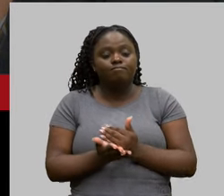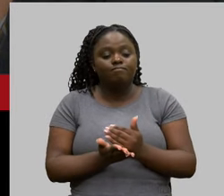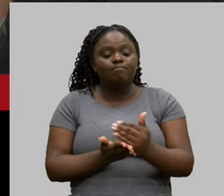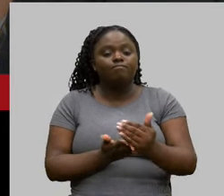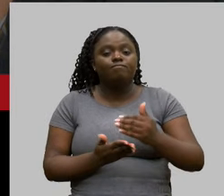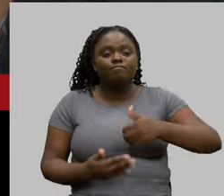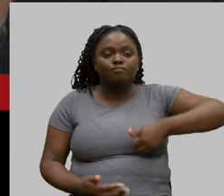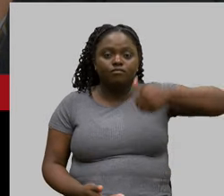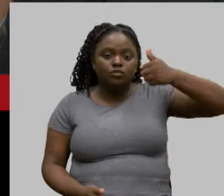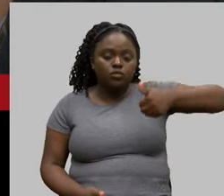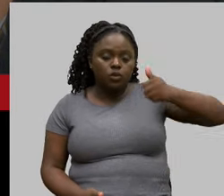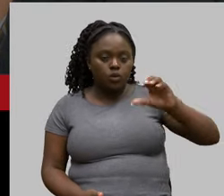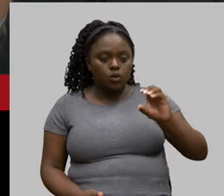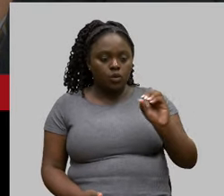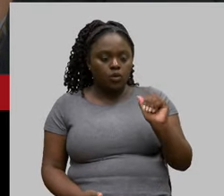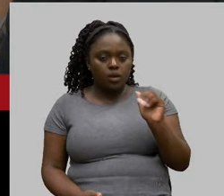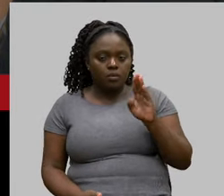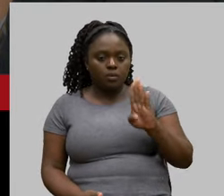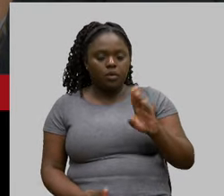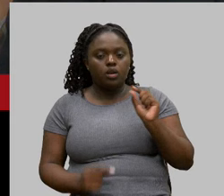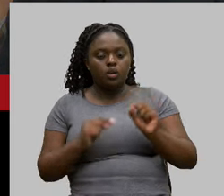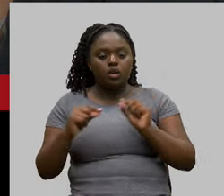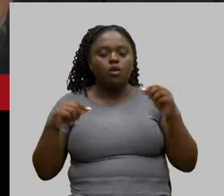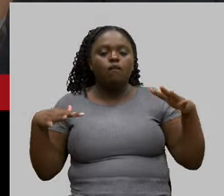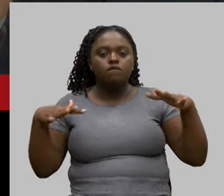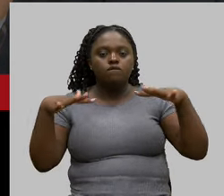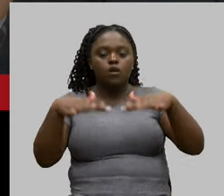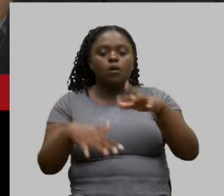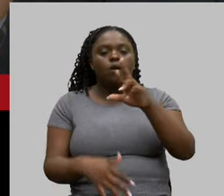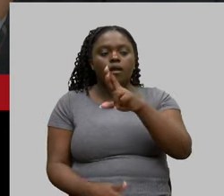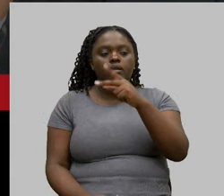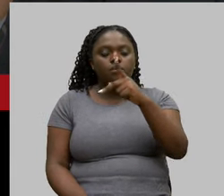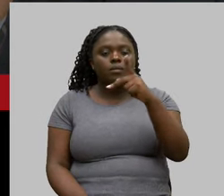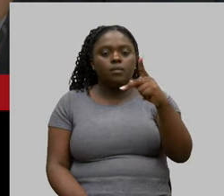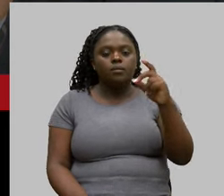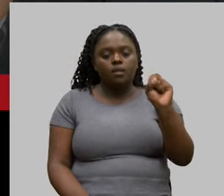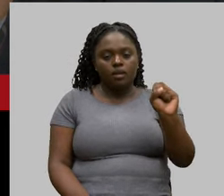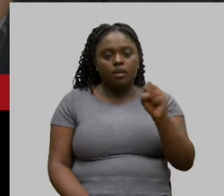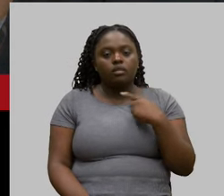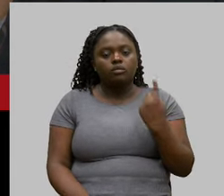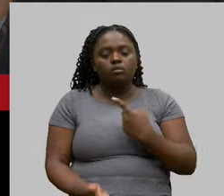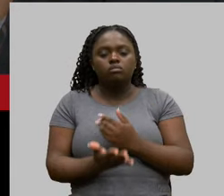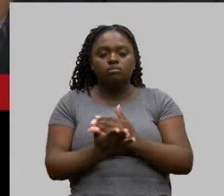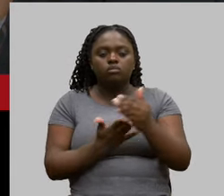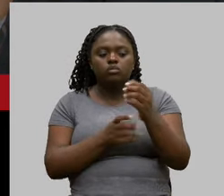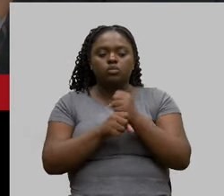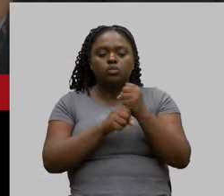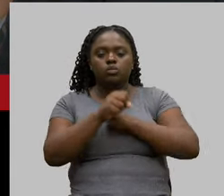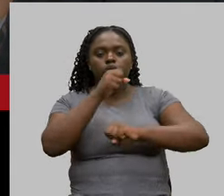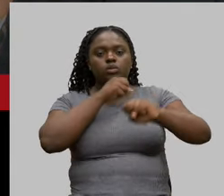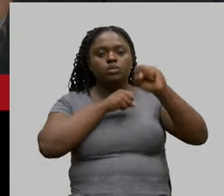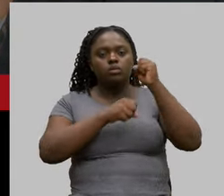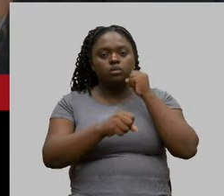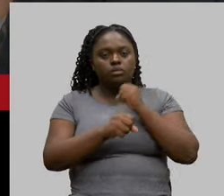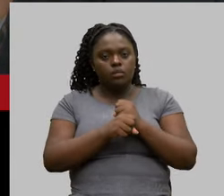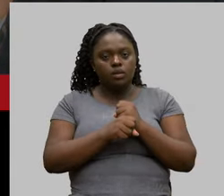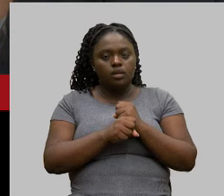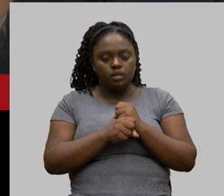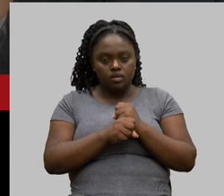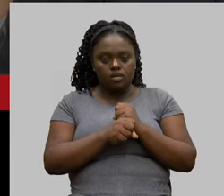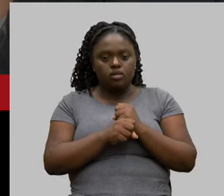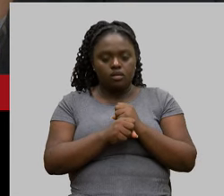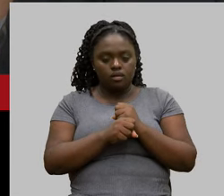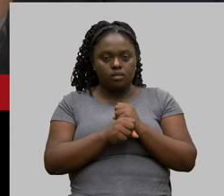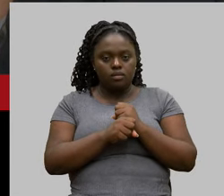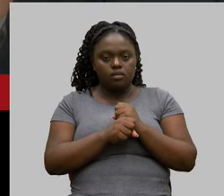da oabmg o Fórum interinstitucional de rpps nós começamos no ano passado bem modestamente com cerca de oito regimes próprios